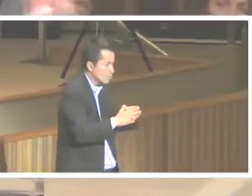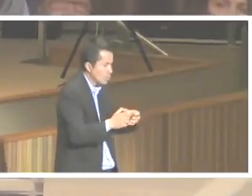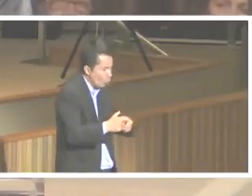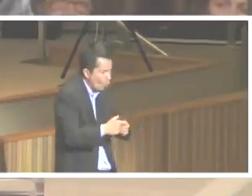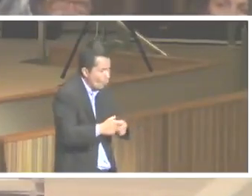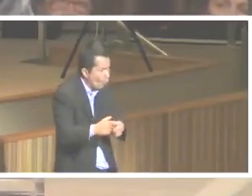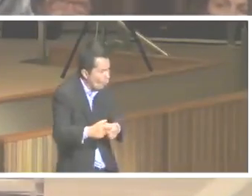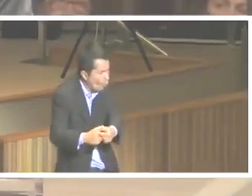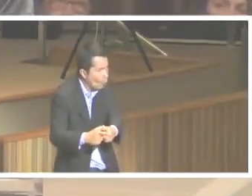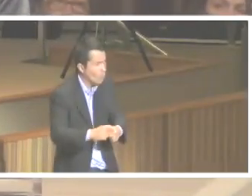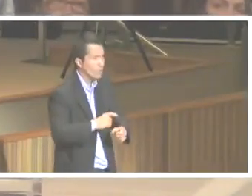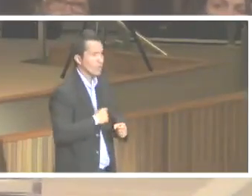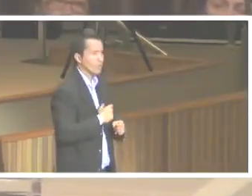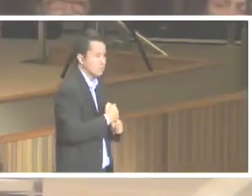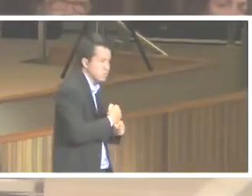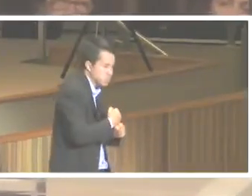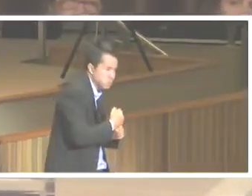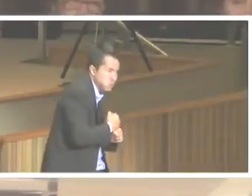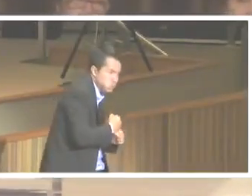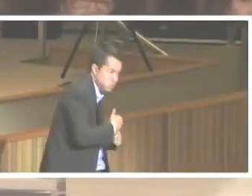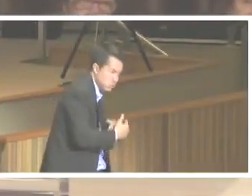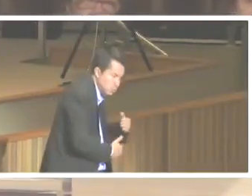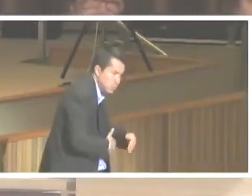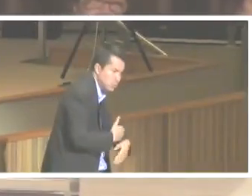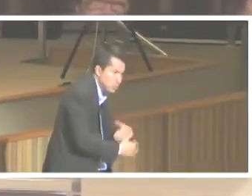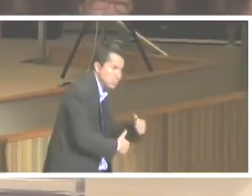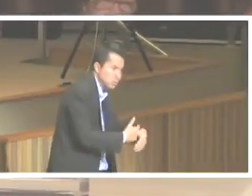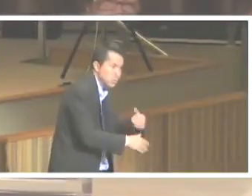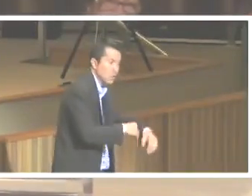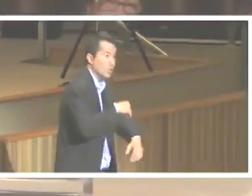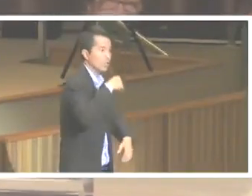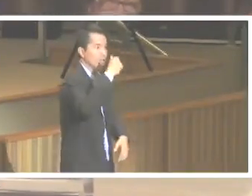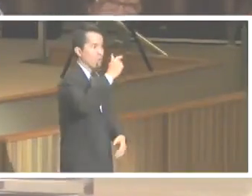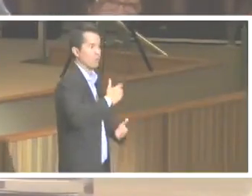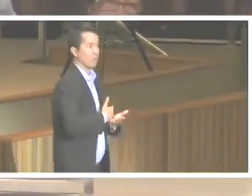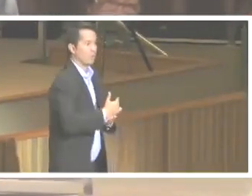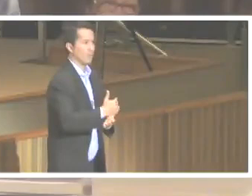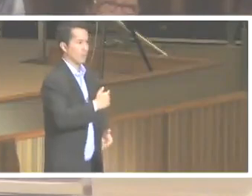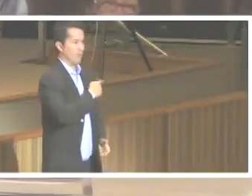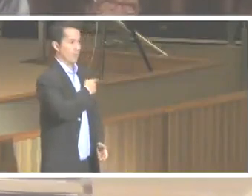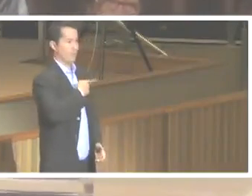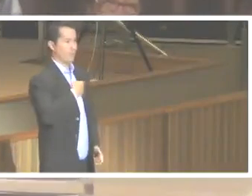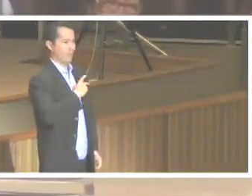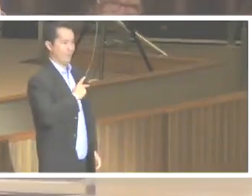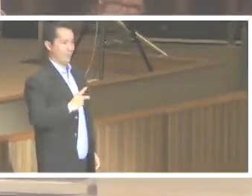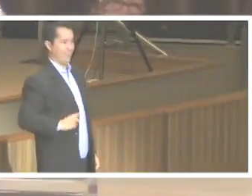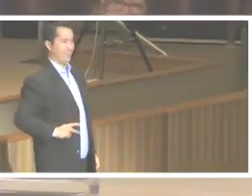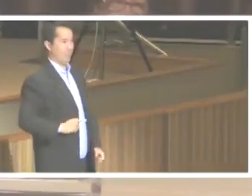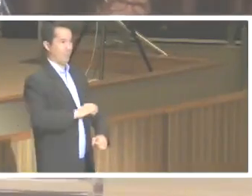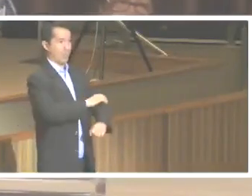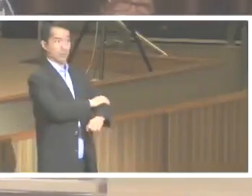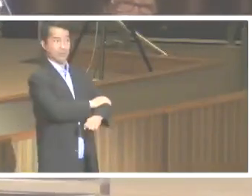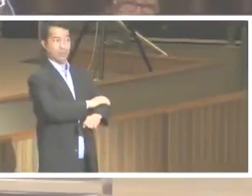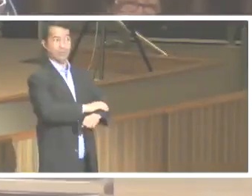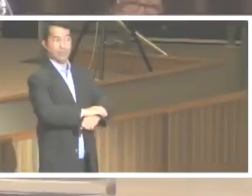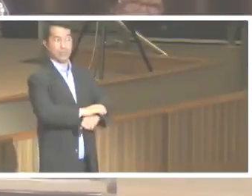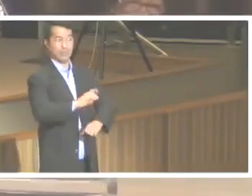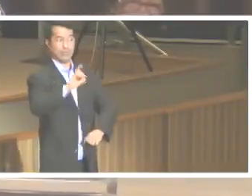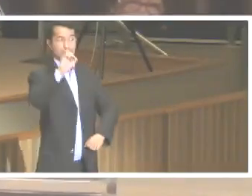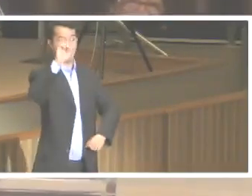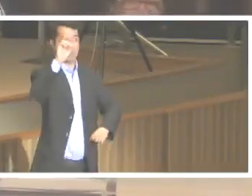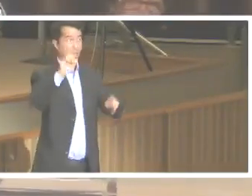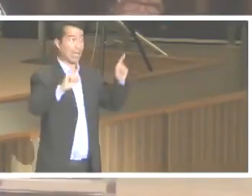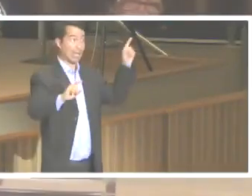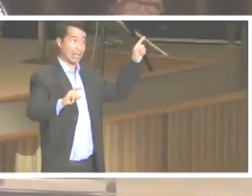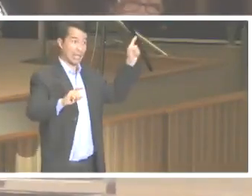tempo foi passando e de repente ele se torna presidente pastor presidente da igreja assembléia de deus em umuarama